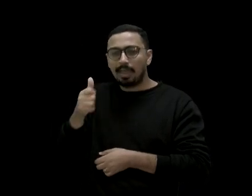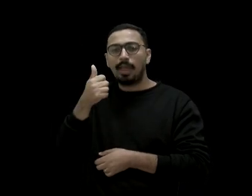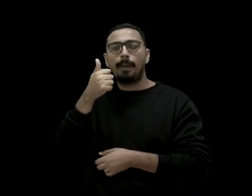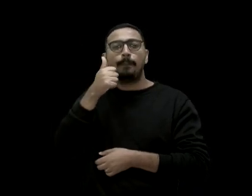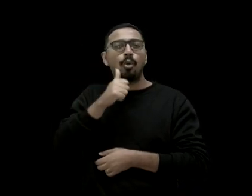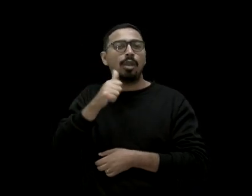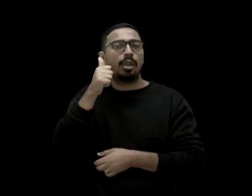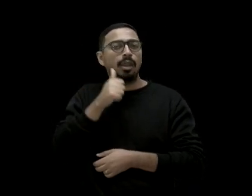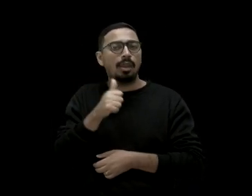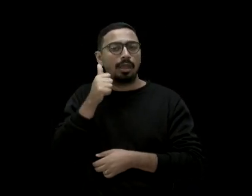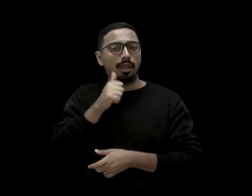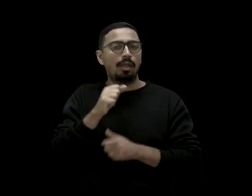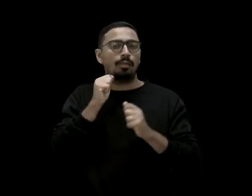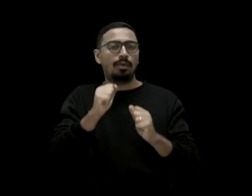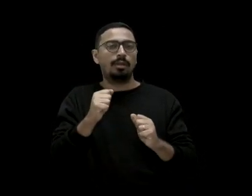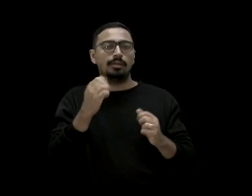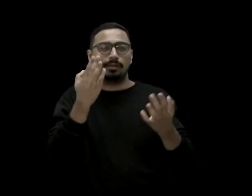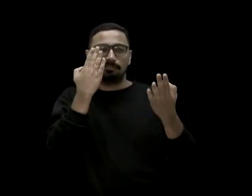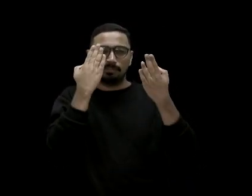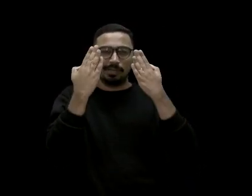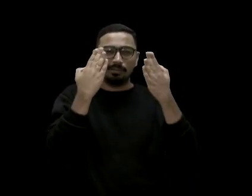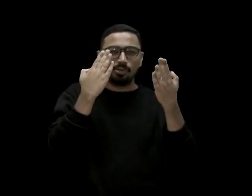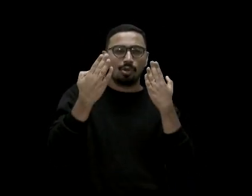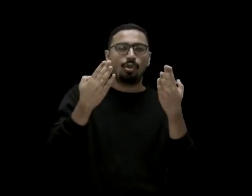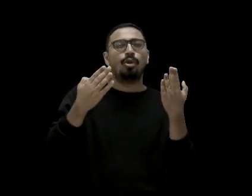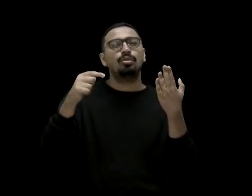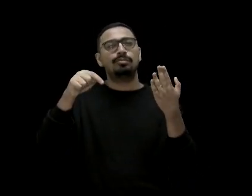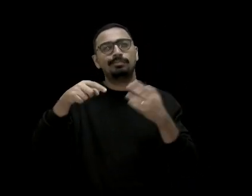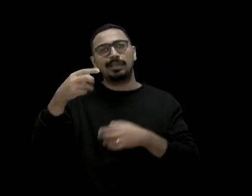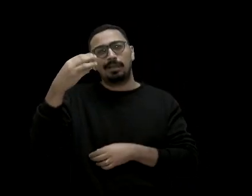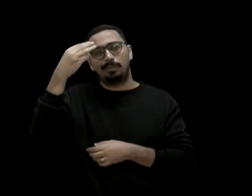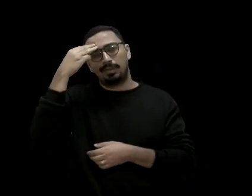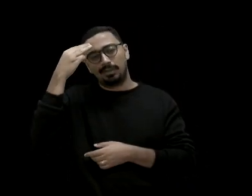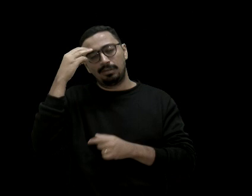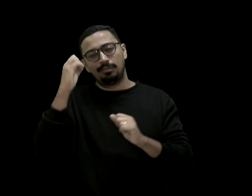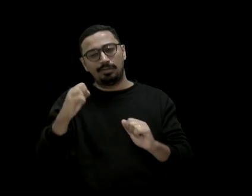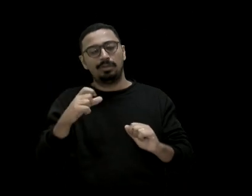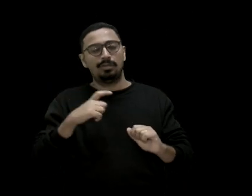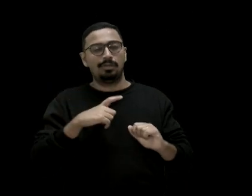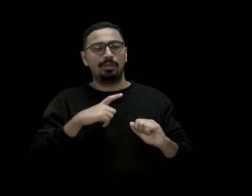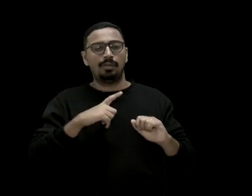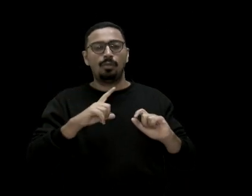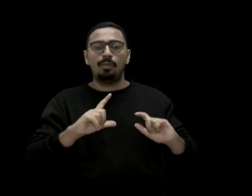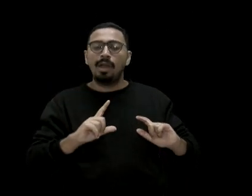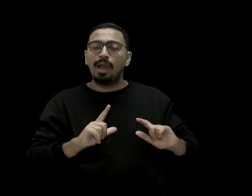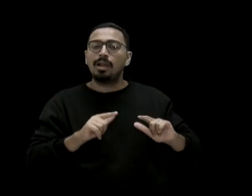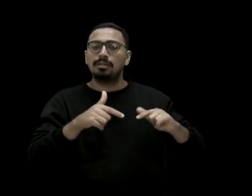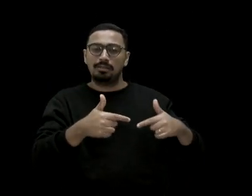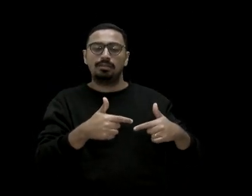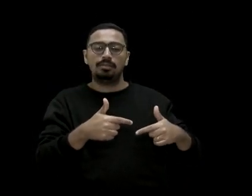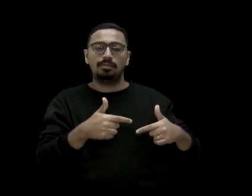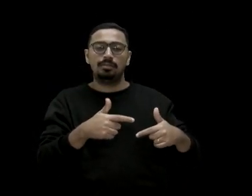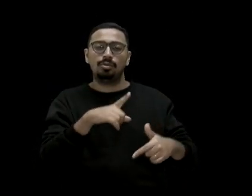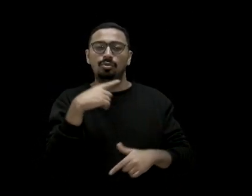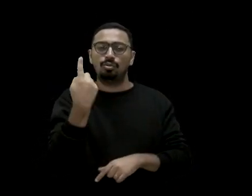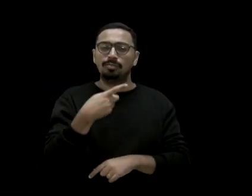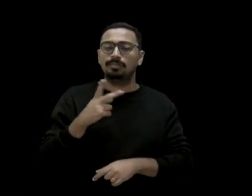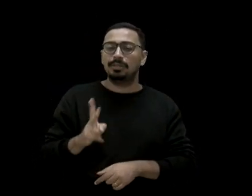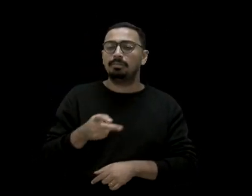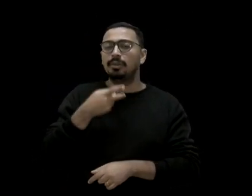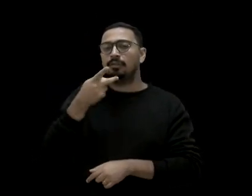psíquica das diferentes mães e diferentes mulheres que temos no país. Estamos falando o tempo todo do